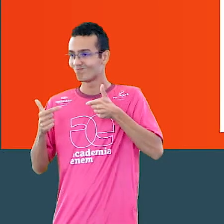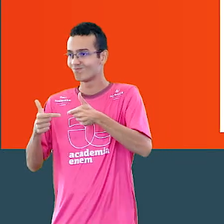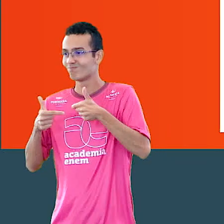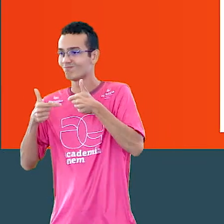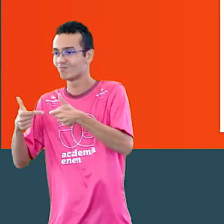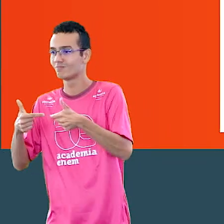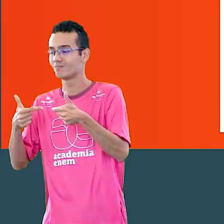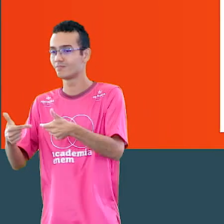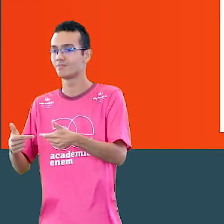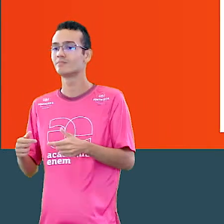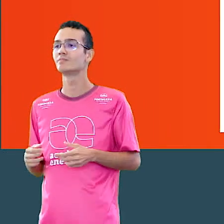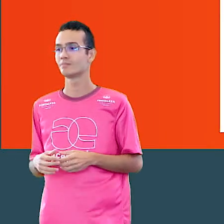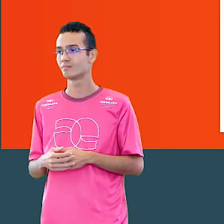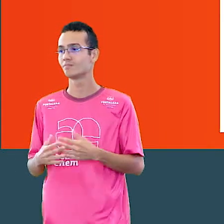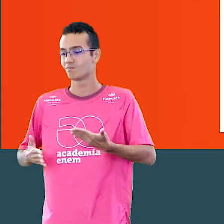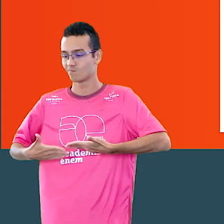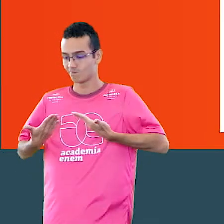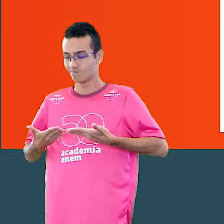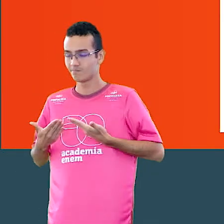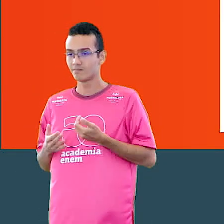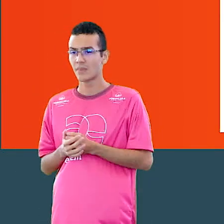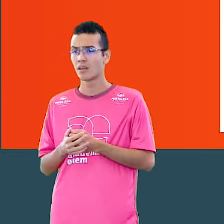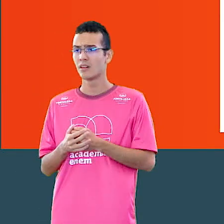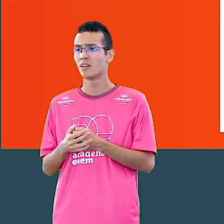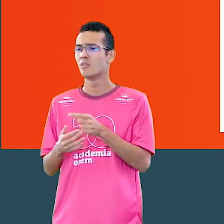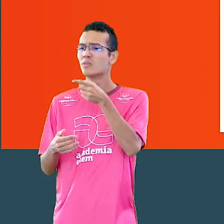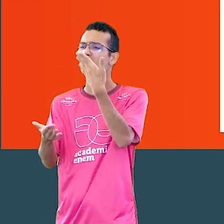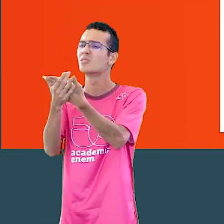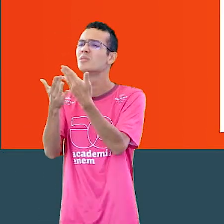ação, tá? Então, por que você estuda?